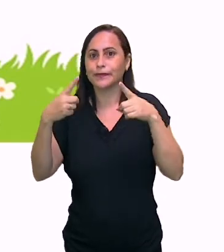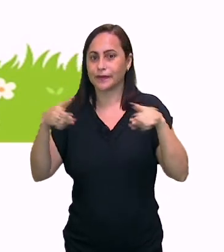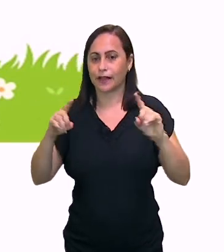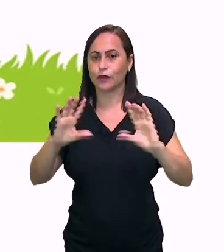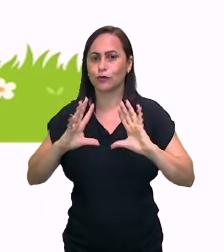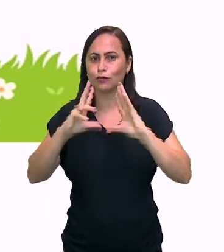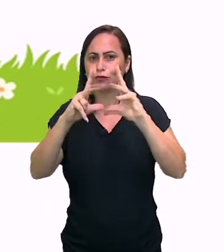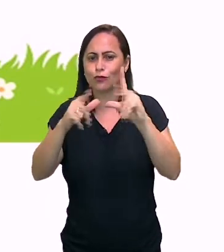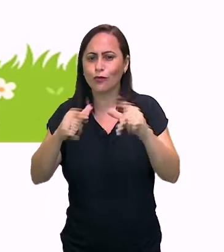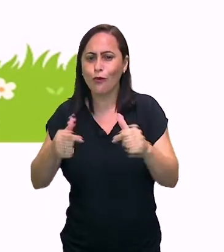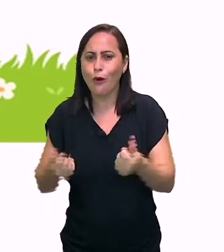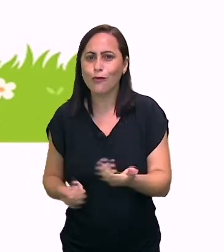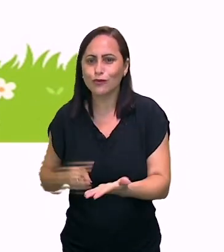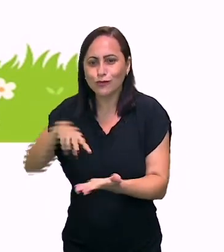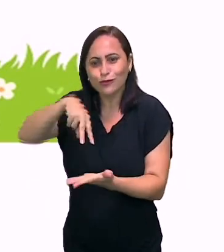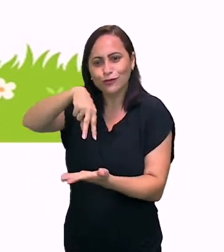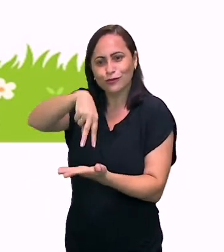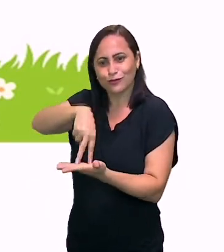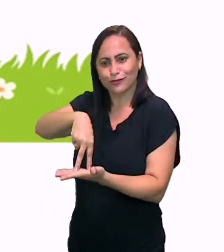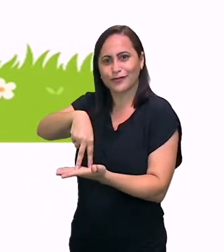levanta. Levanta, levanta, vamos.